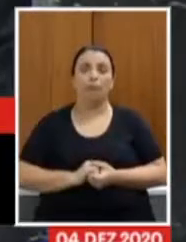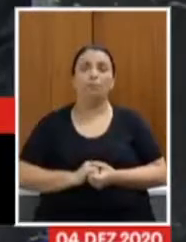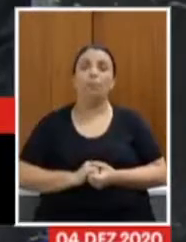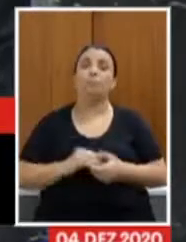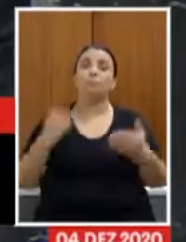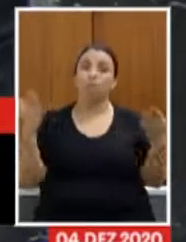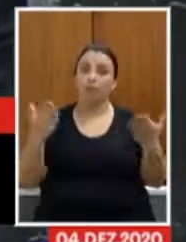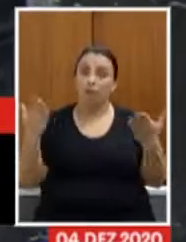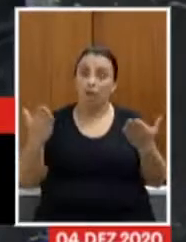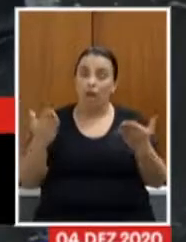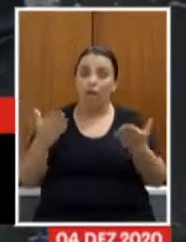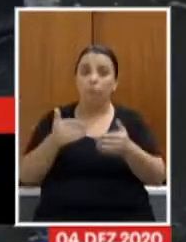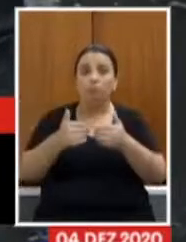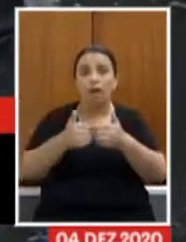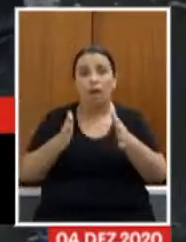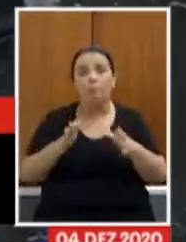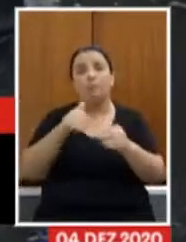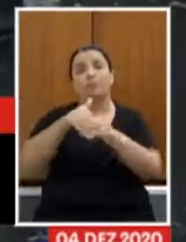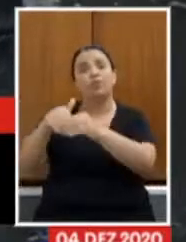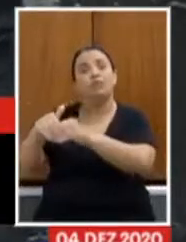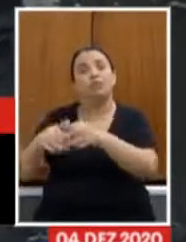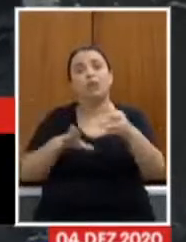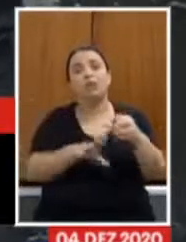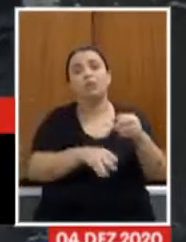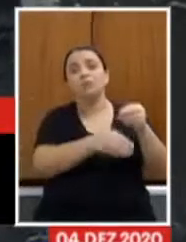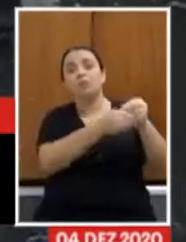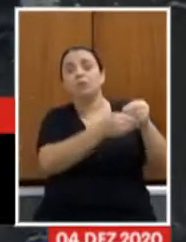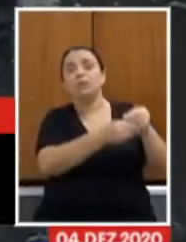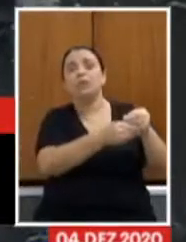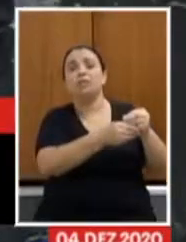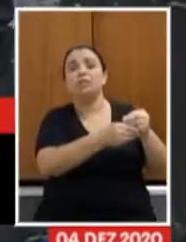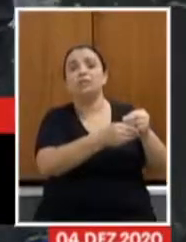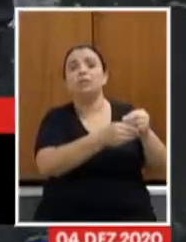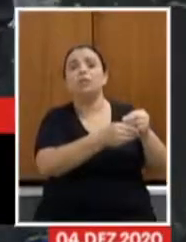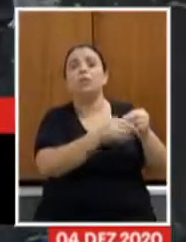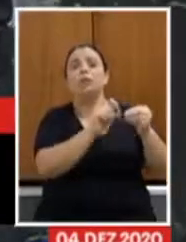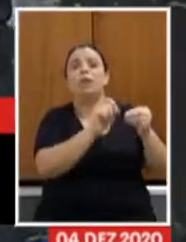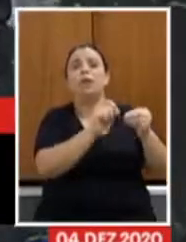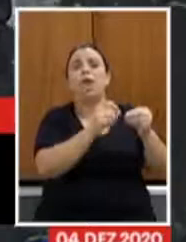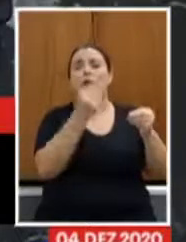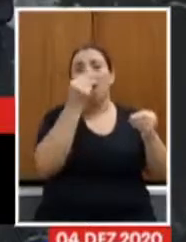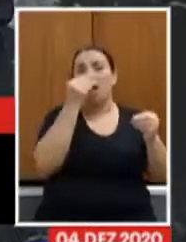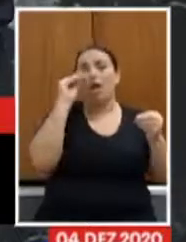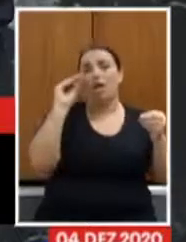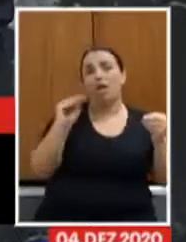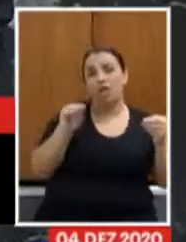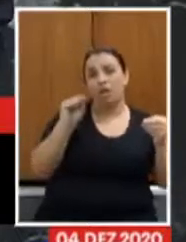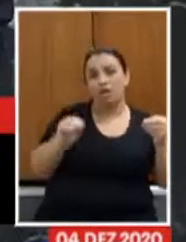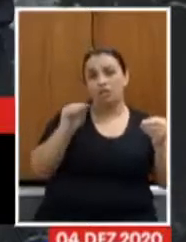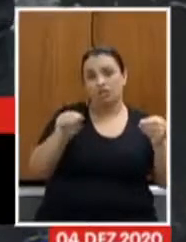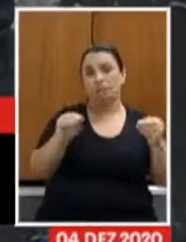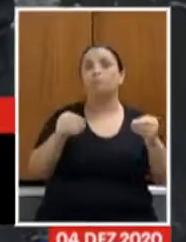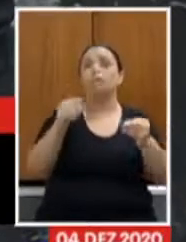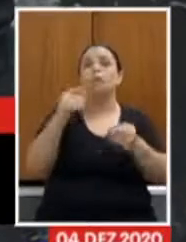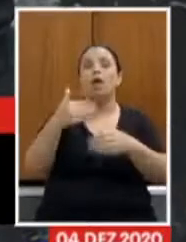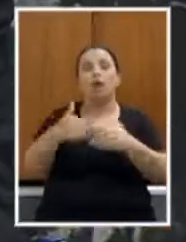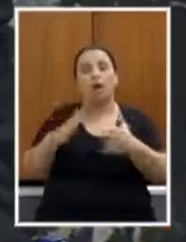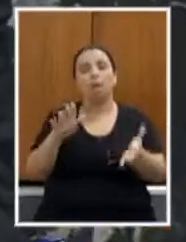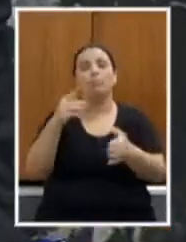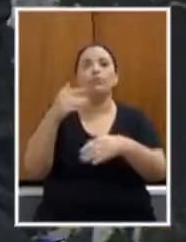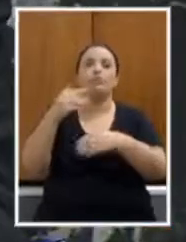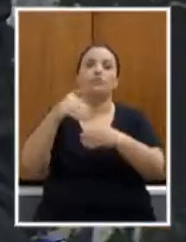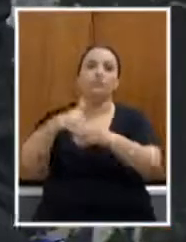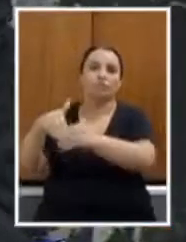Colocamos agora em votação as emendas com parecer pela rejeição. Em votação.